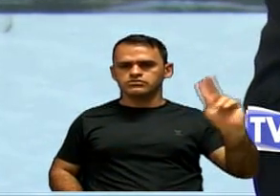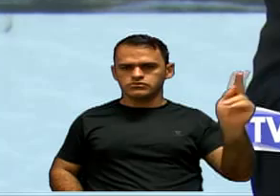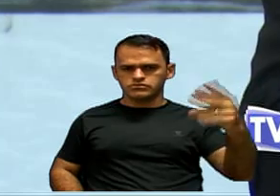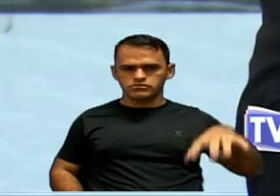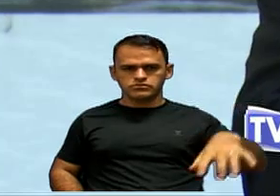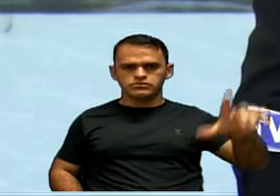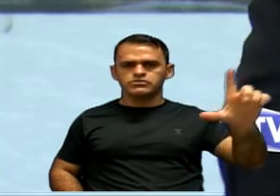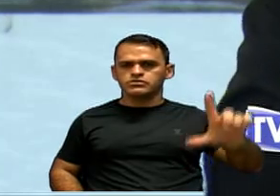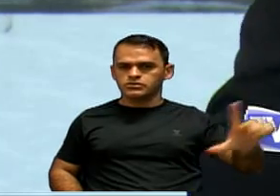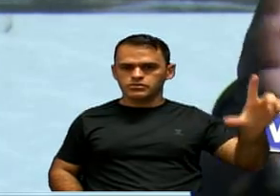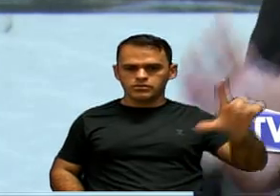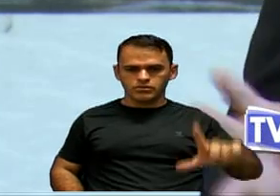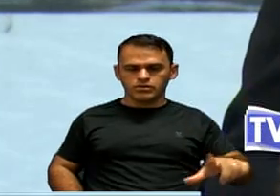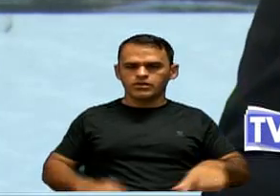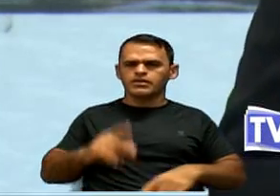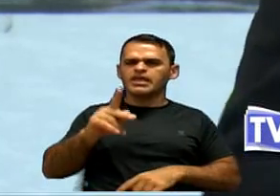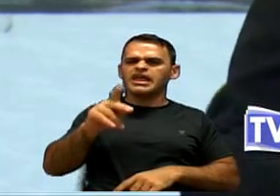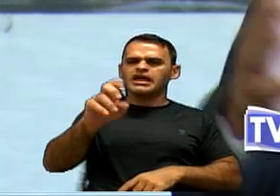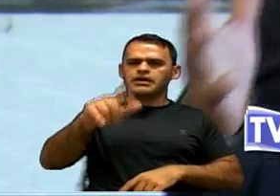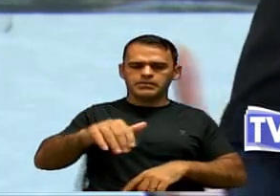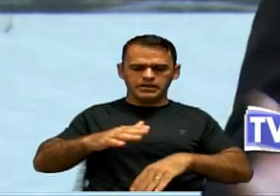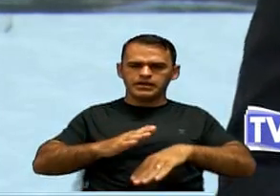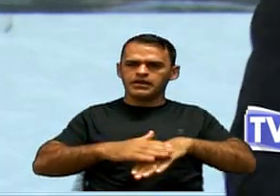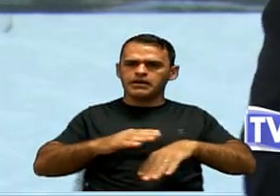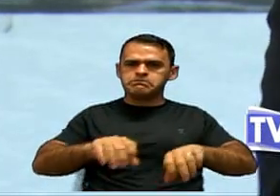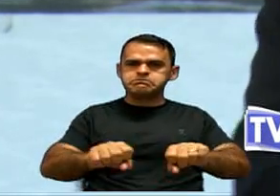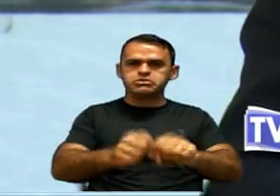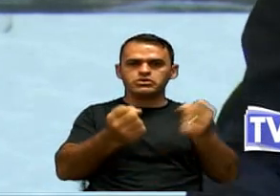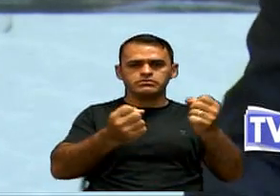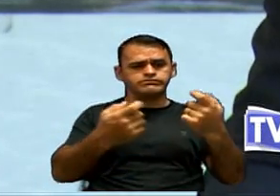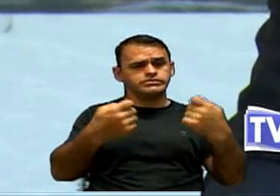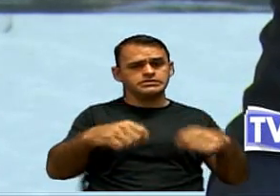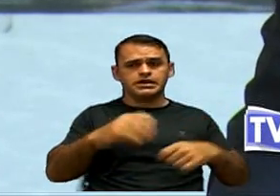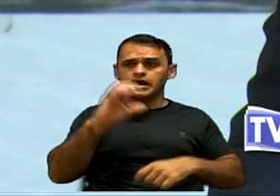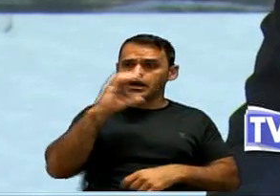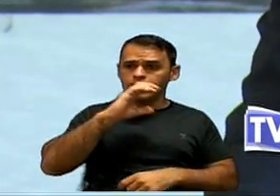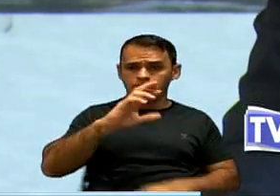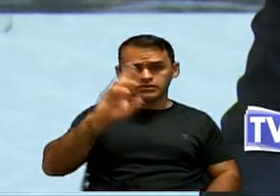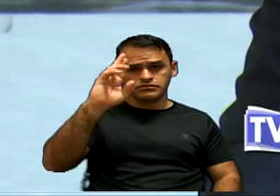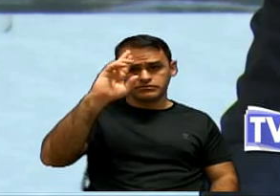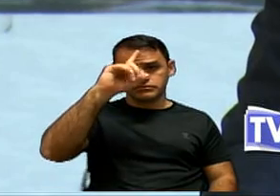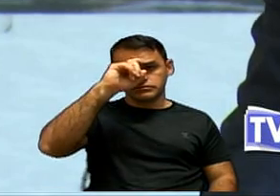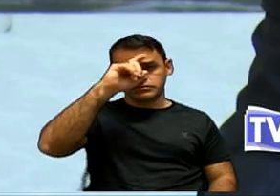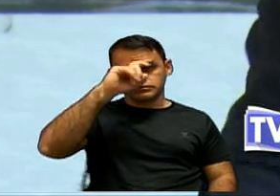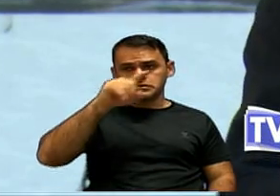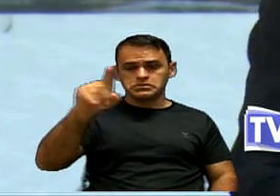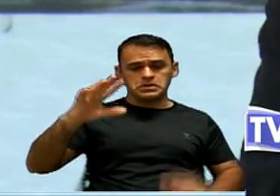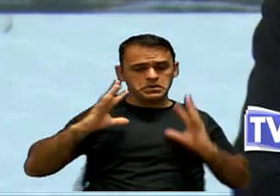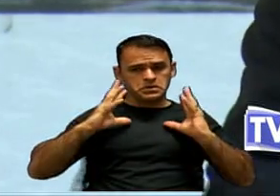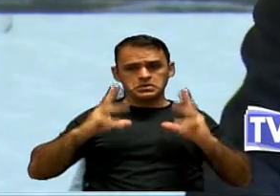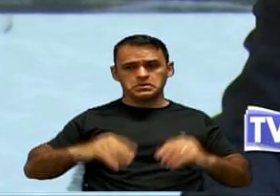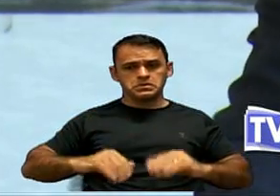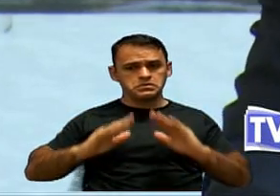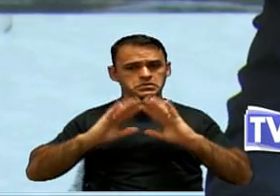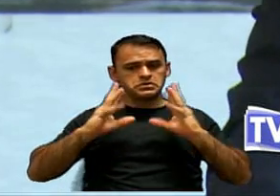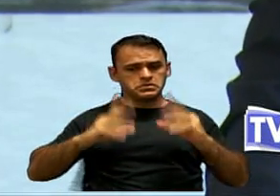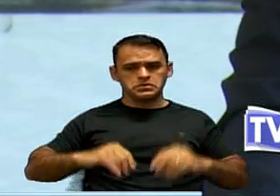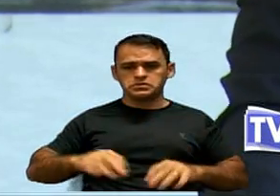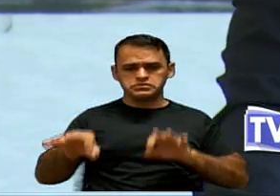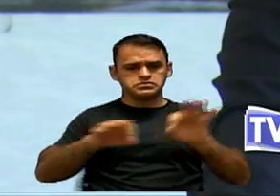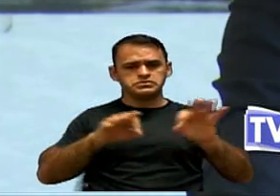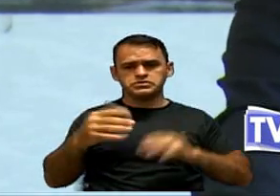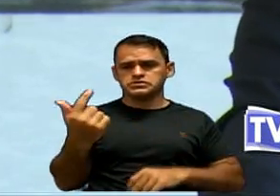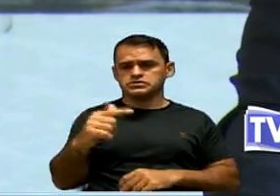precisava ser encaminhado aí ou para o Santa Lucinda ou para o Regional, porque no Hospital Santa Casa não faz, né, o cateterismo.